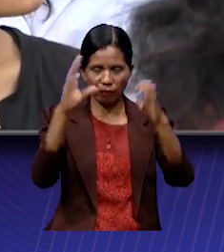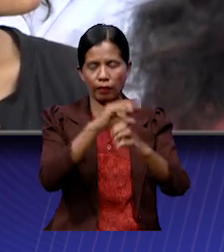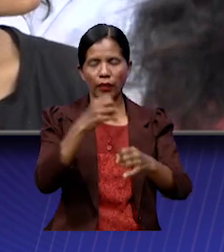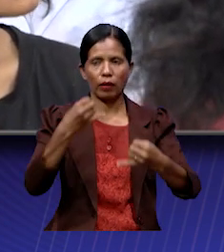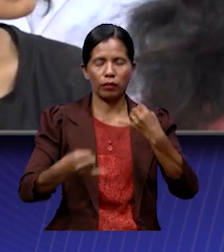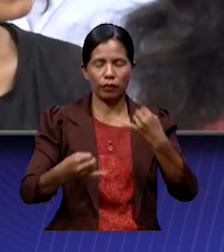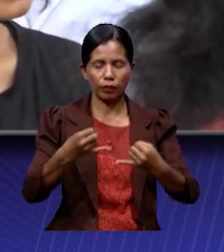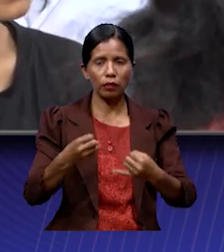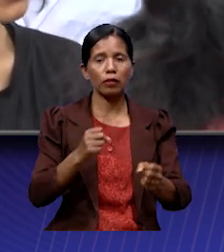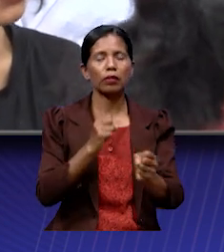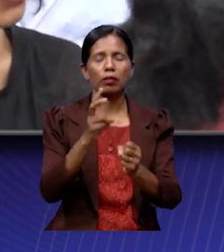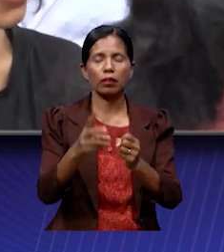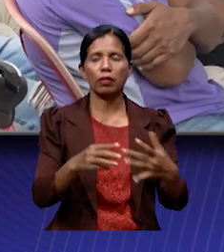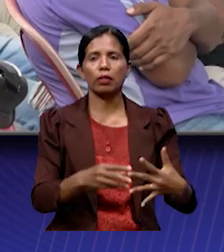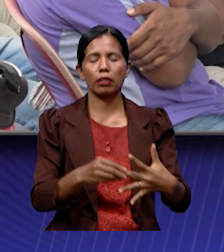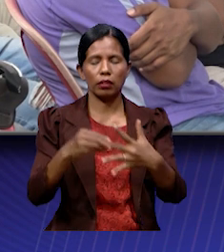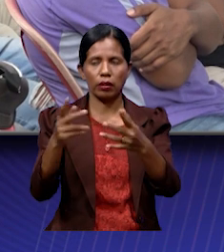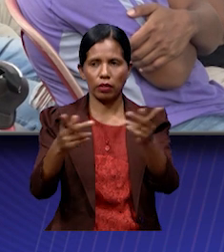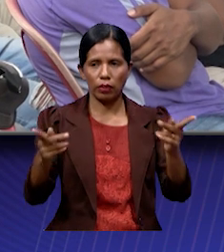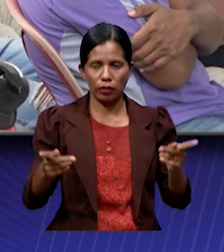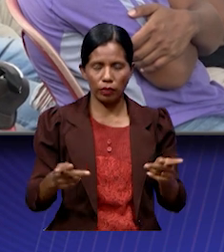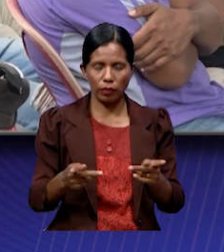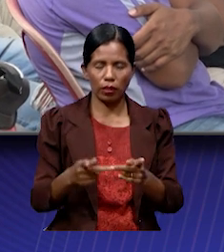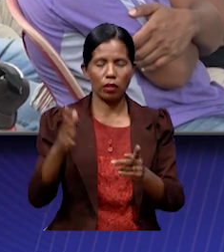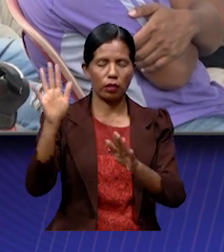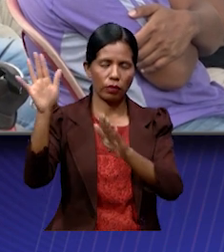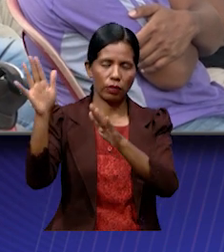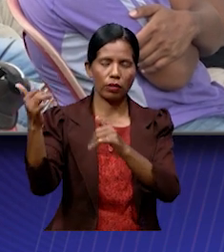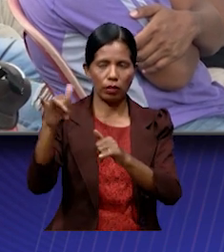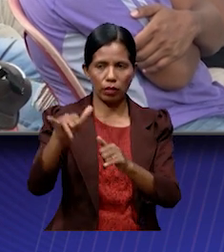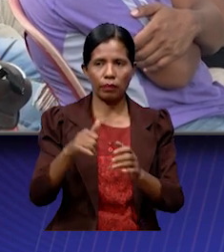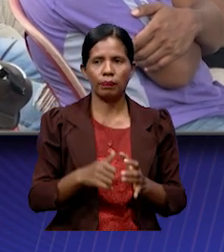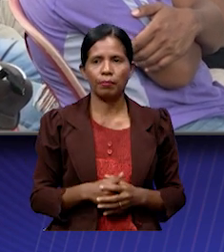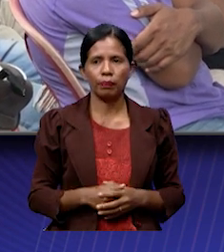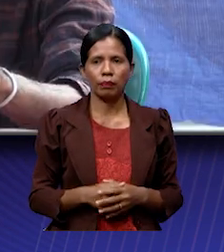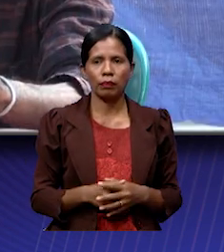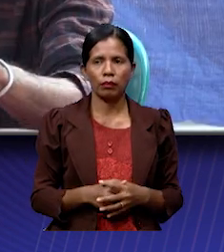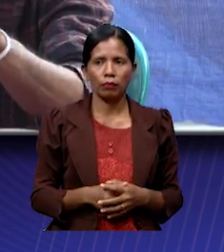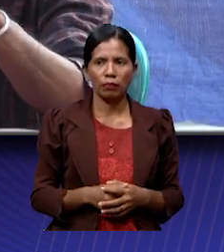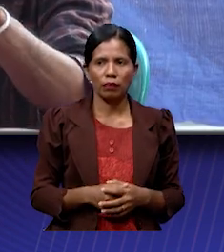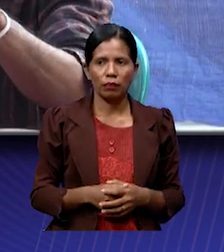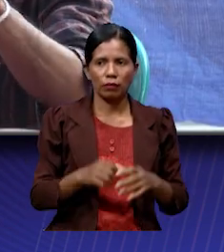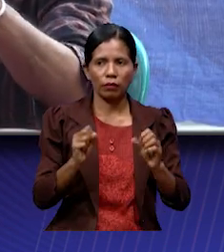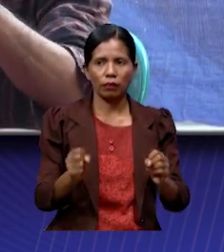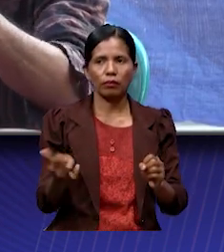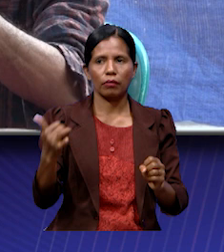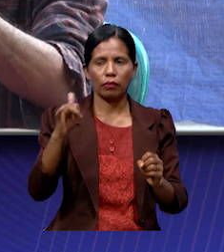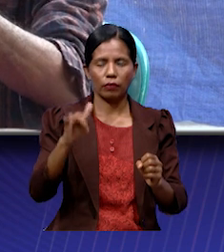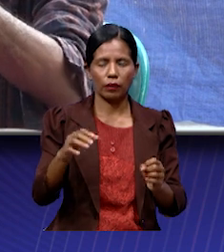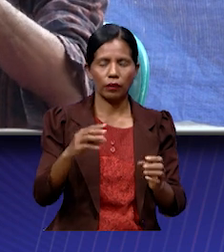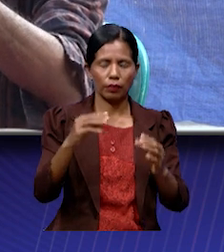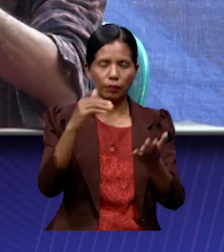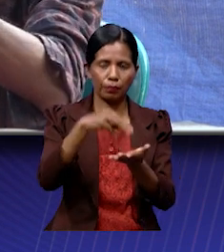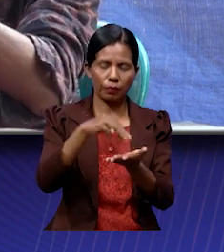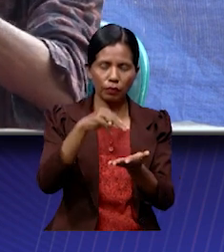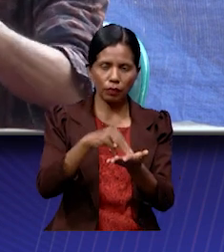justiça social, liu-liu e a área isolado será. Pensamento estratégico selo maka considera ciência no dar base